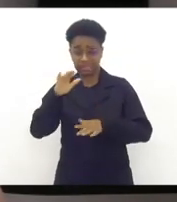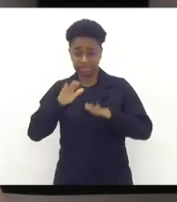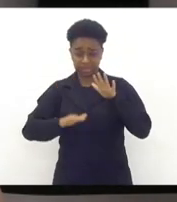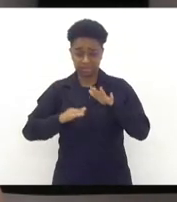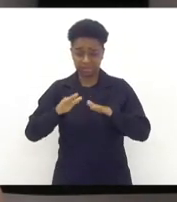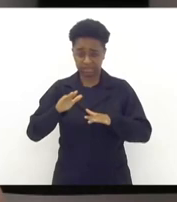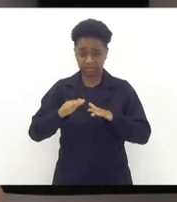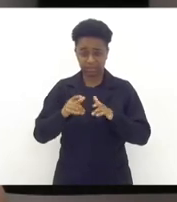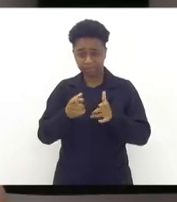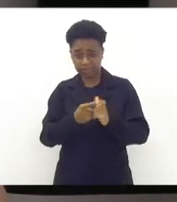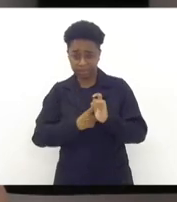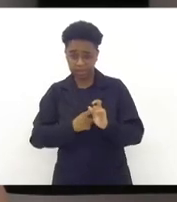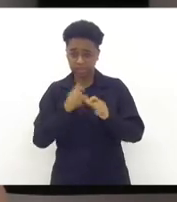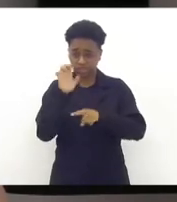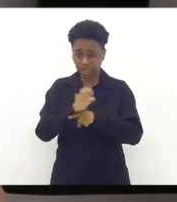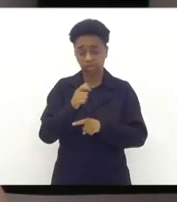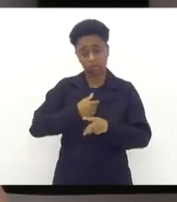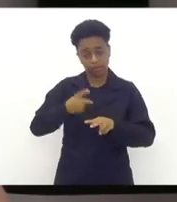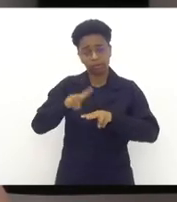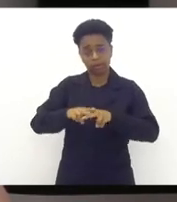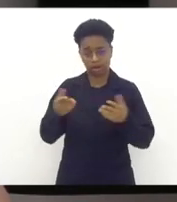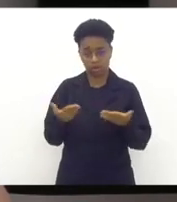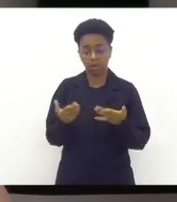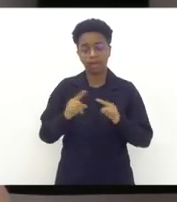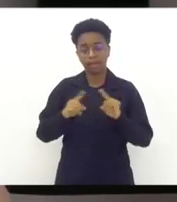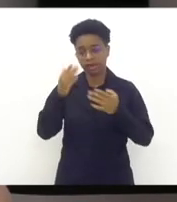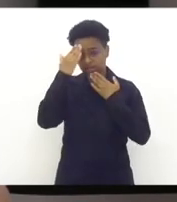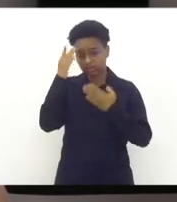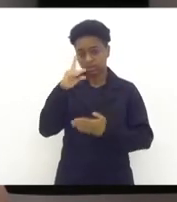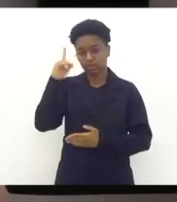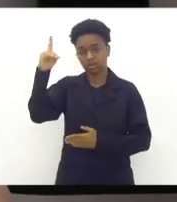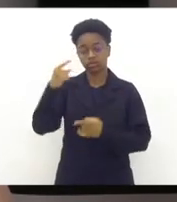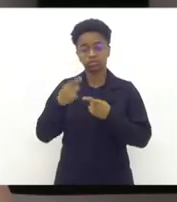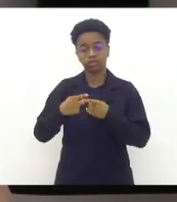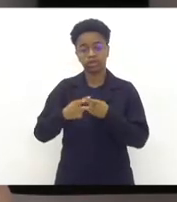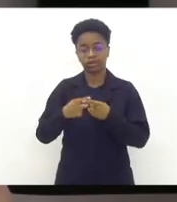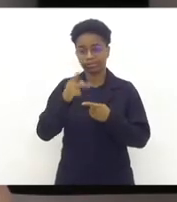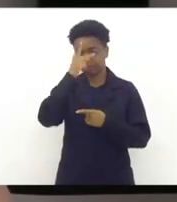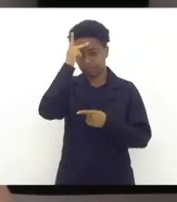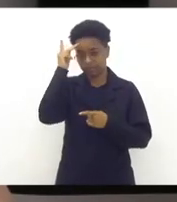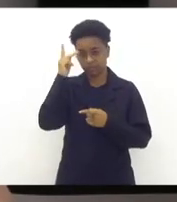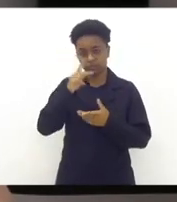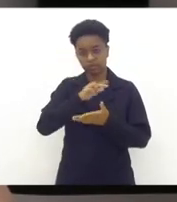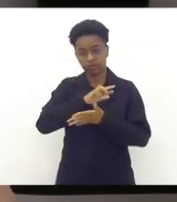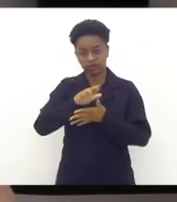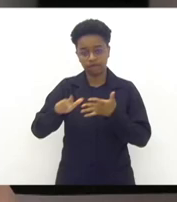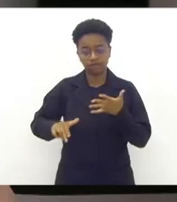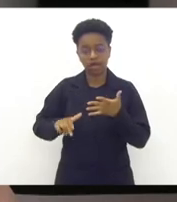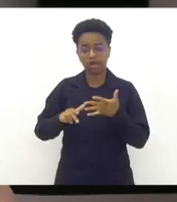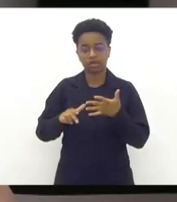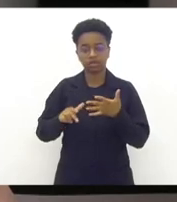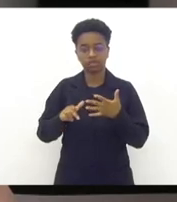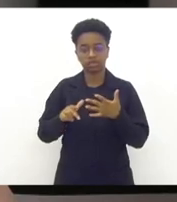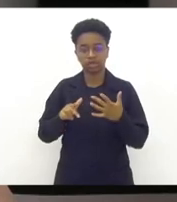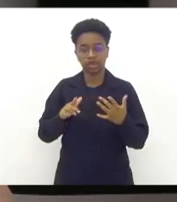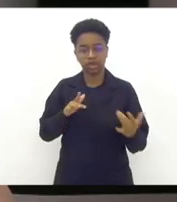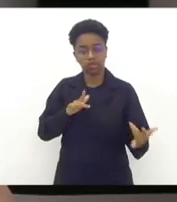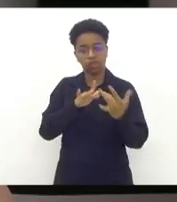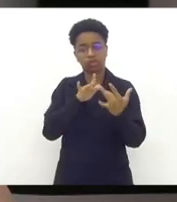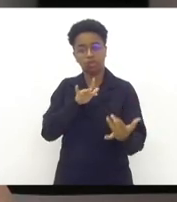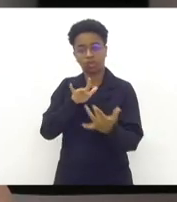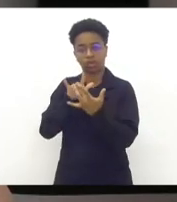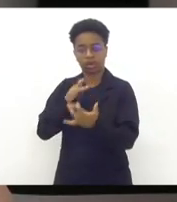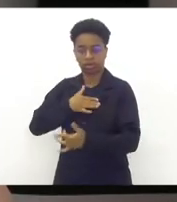preso. Mas eu tenho que agradecer a Deus por ter botado pessoas no meu caminho, na minha